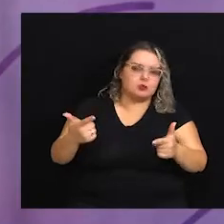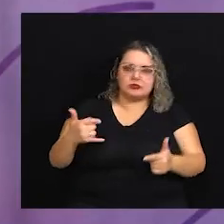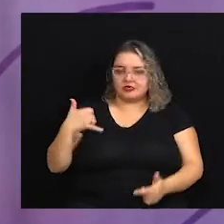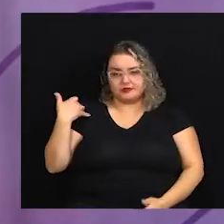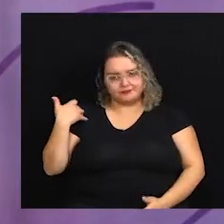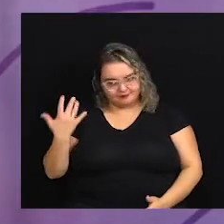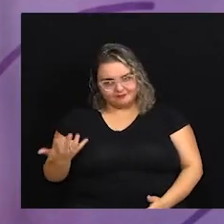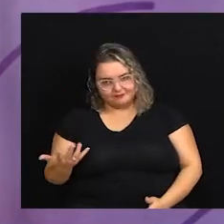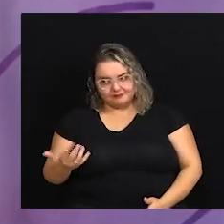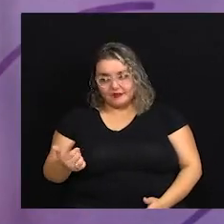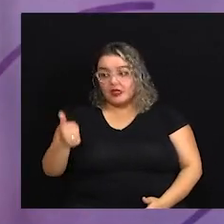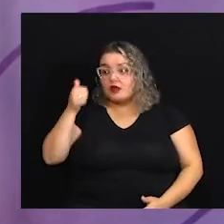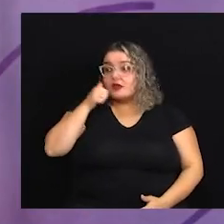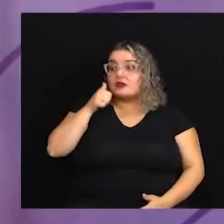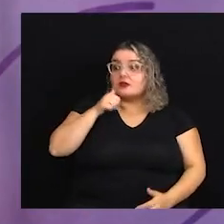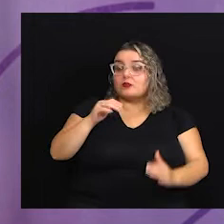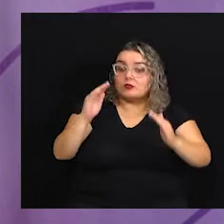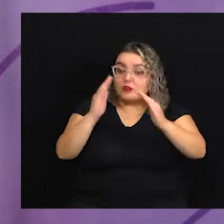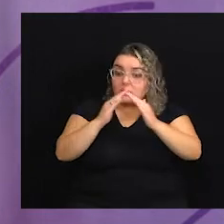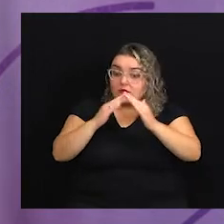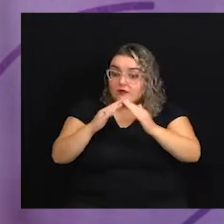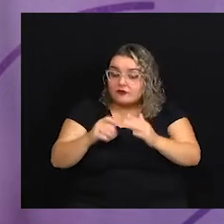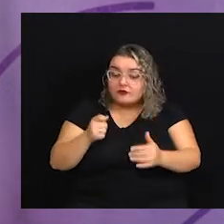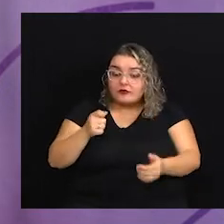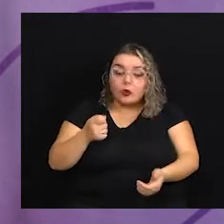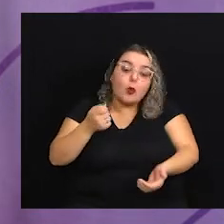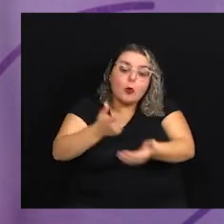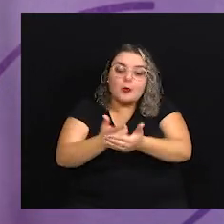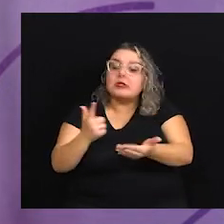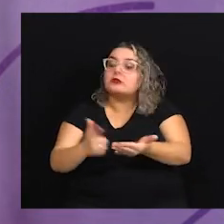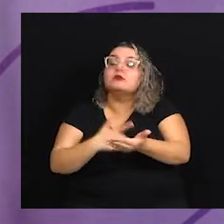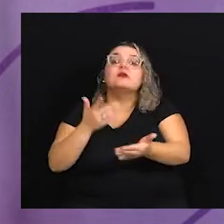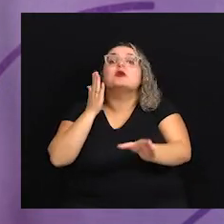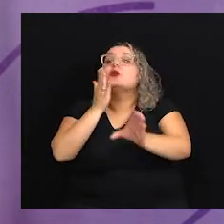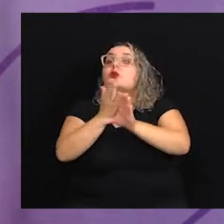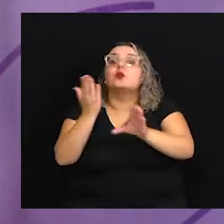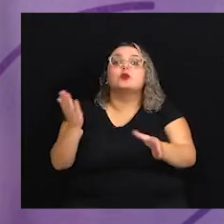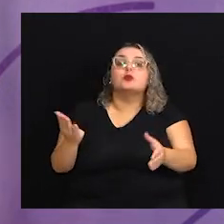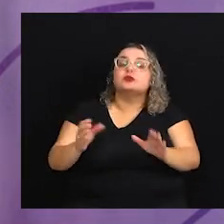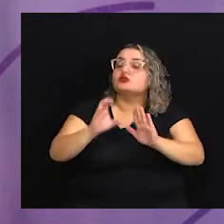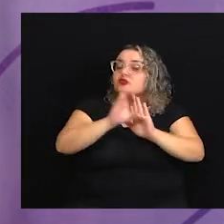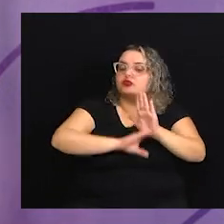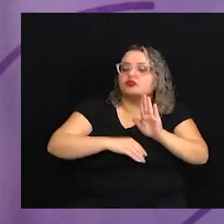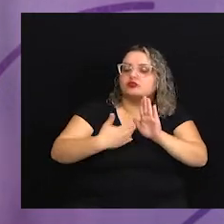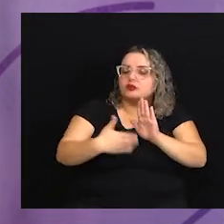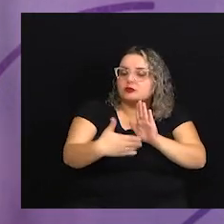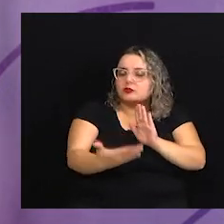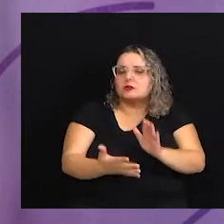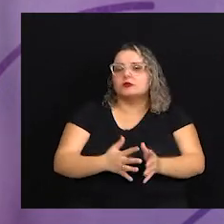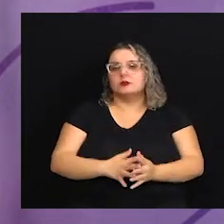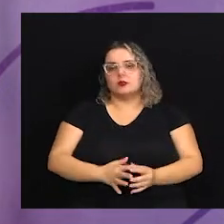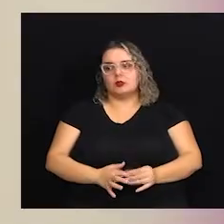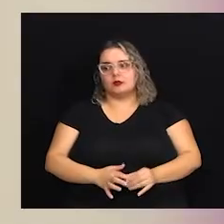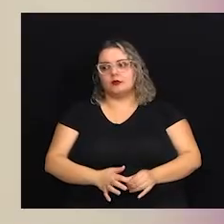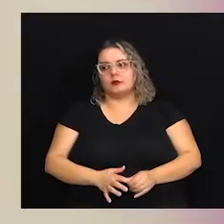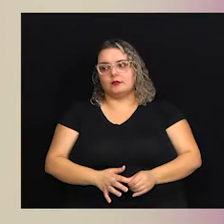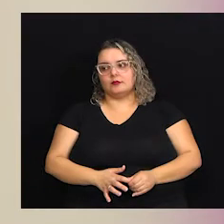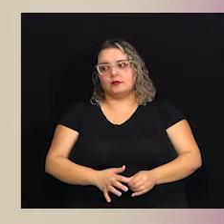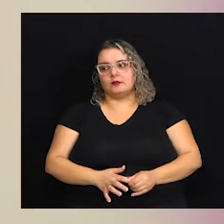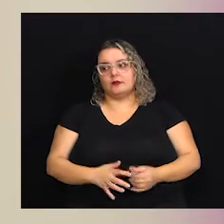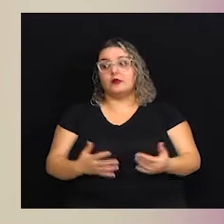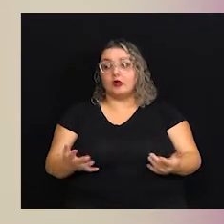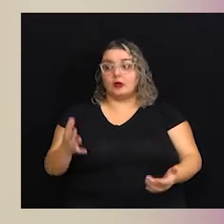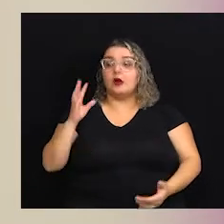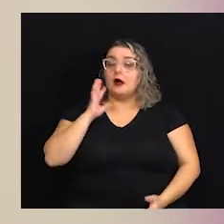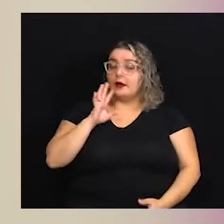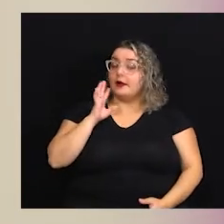me conta um pouquinho, o que que a mulher aí de casa, pegando seu livro, vai encontrar aí ao longo dos capítulos?